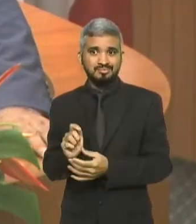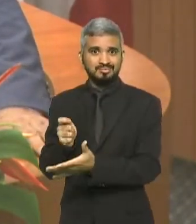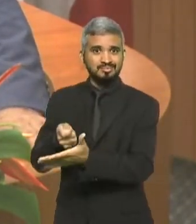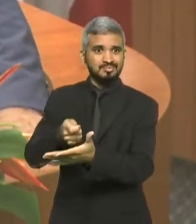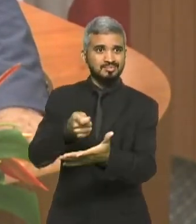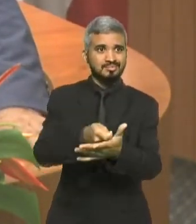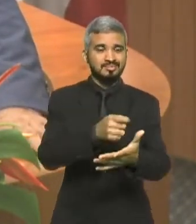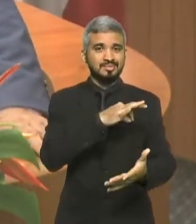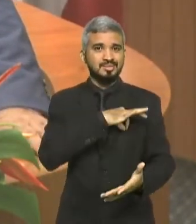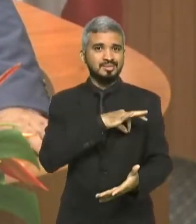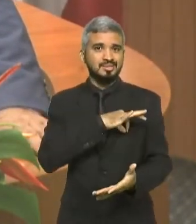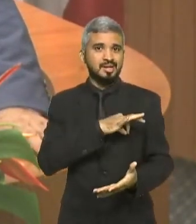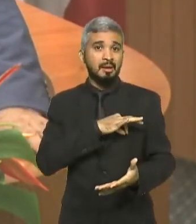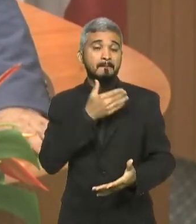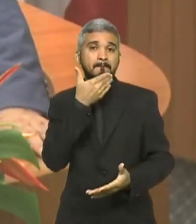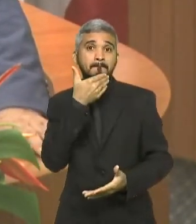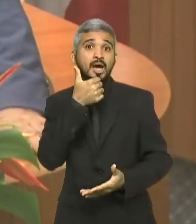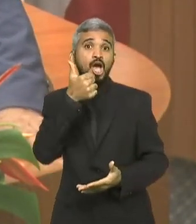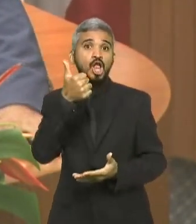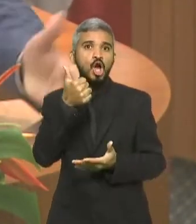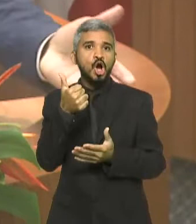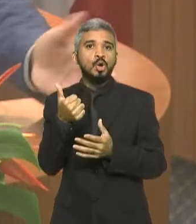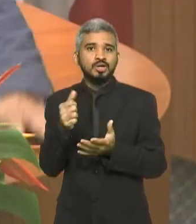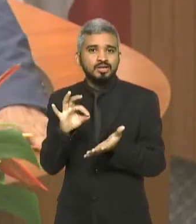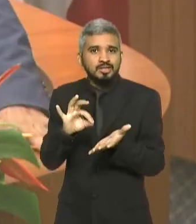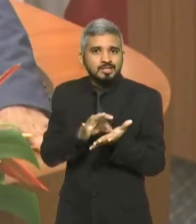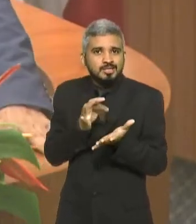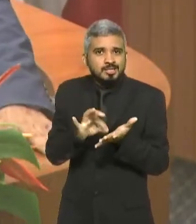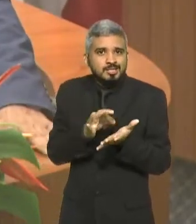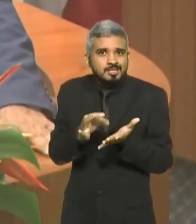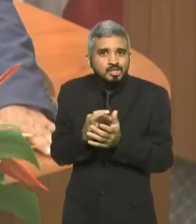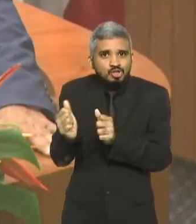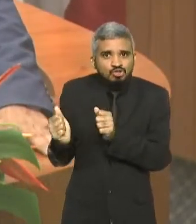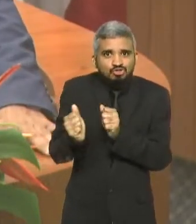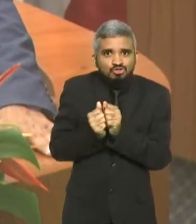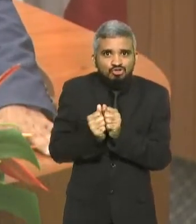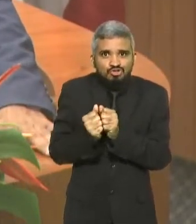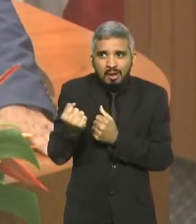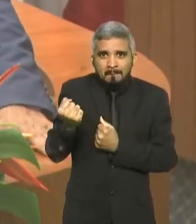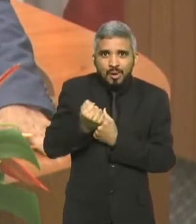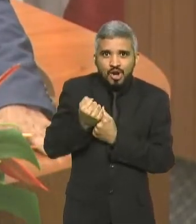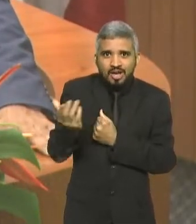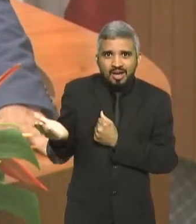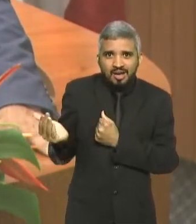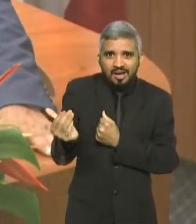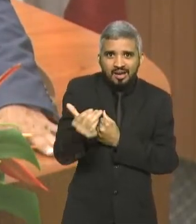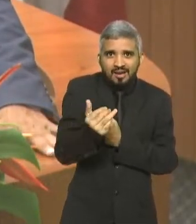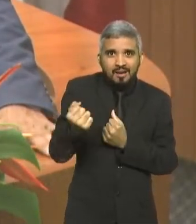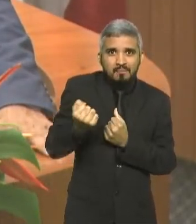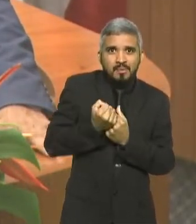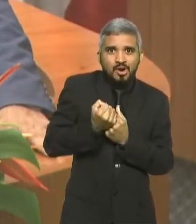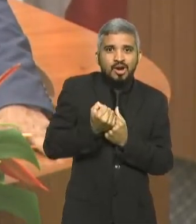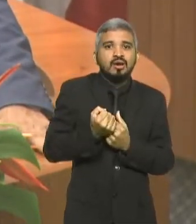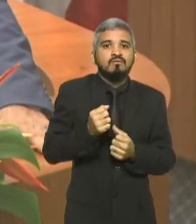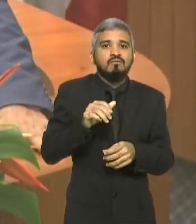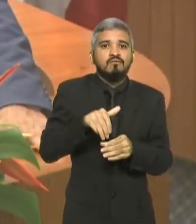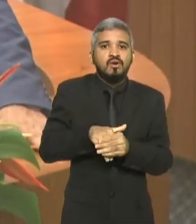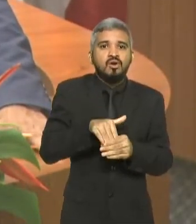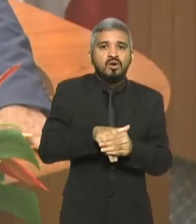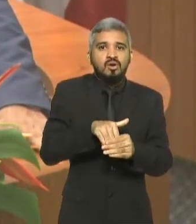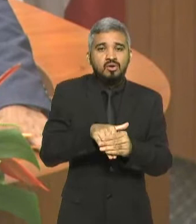Estado cargos comissionados, que quando chega na época da campanha eleitoral, podem ir para os retornos, levantar a